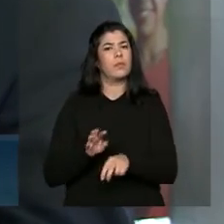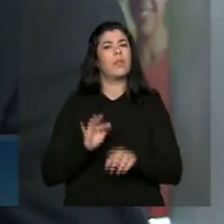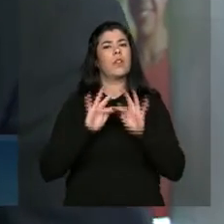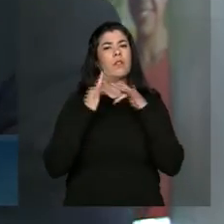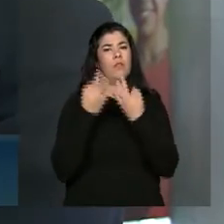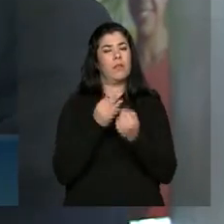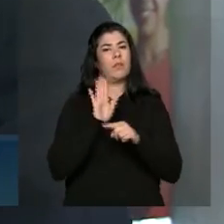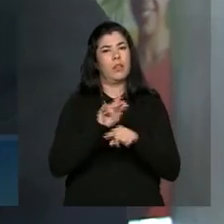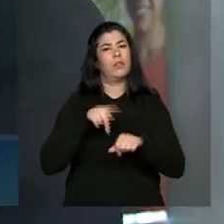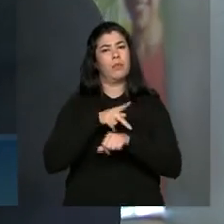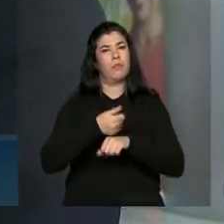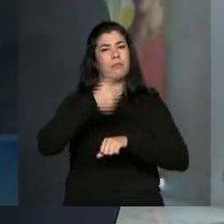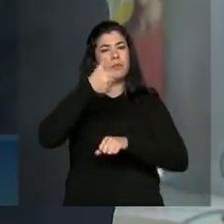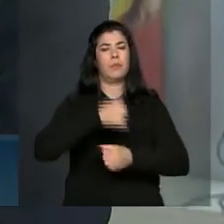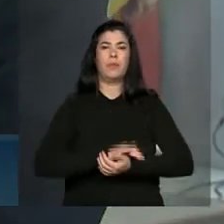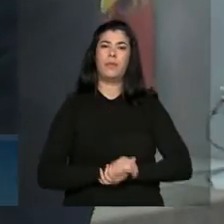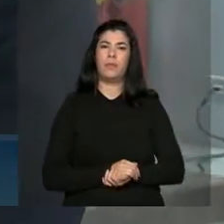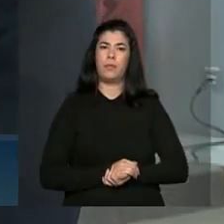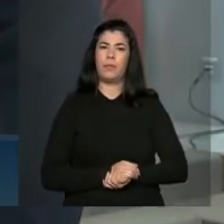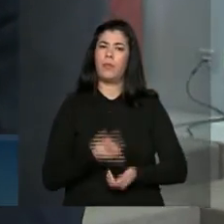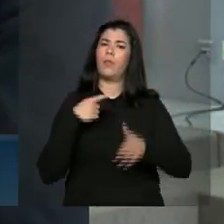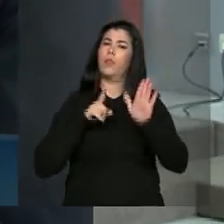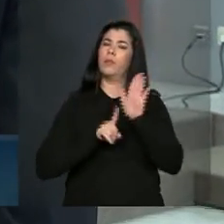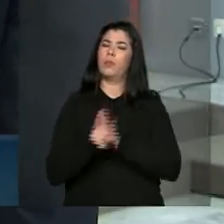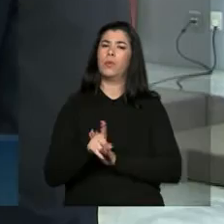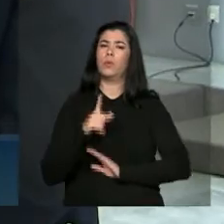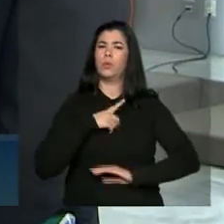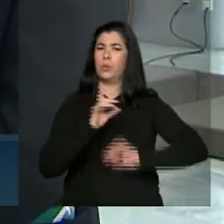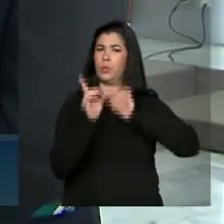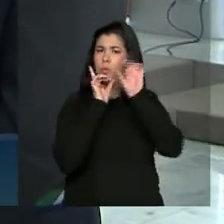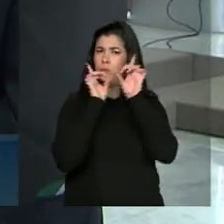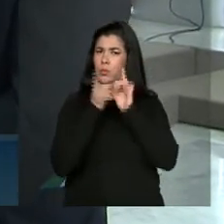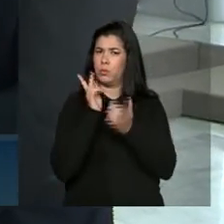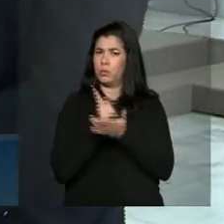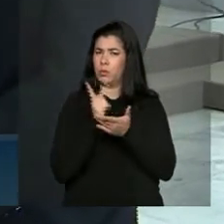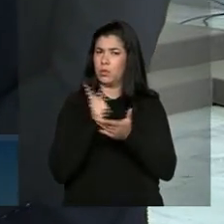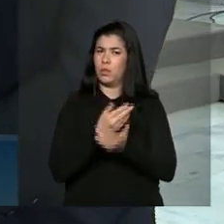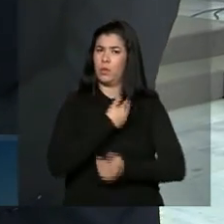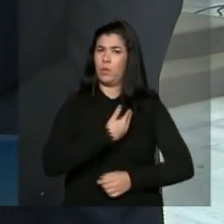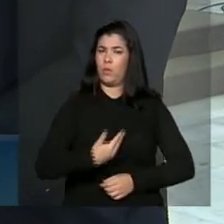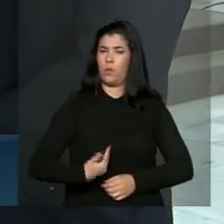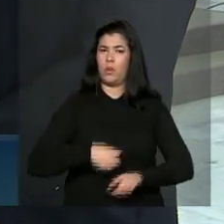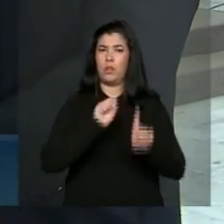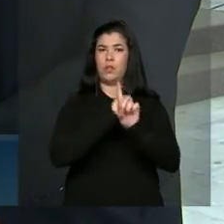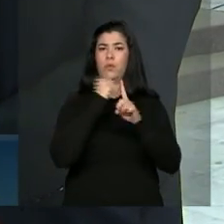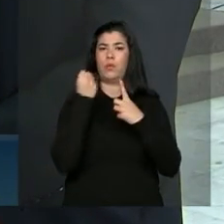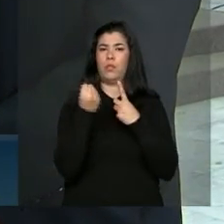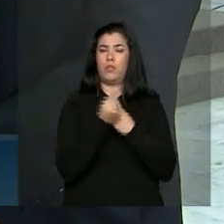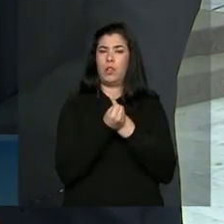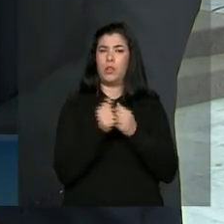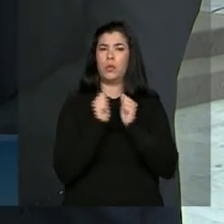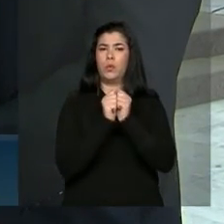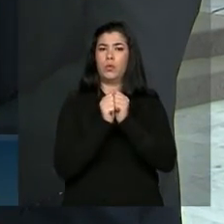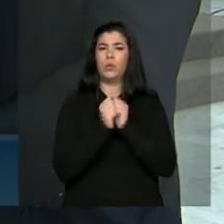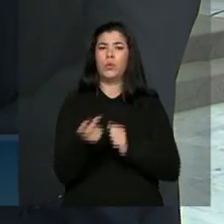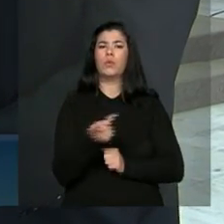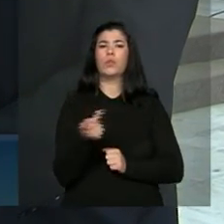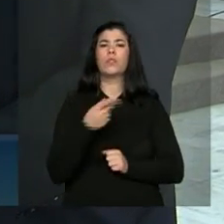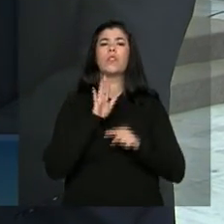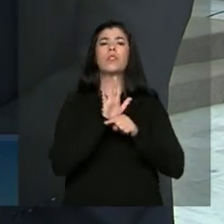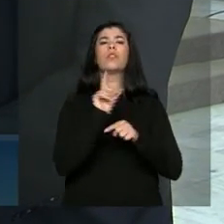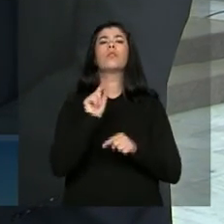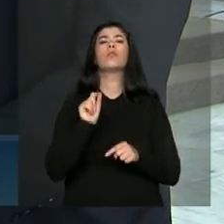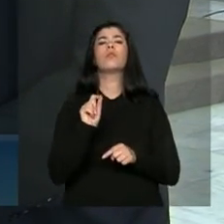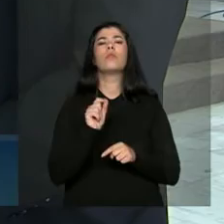frutos para o país. E esse diálogo constante aí, governo, sociedade civil, governo e agricultores, isso ajuda